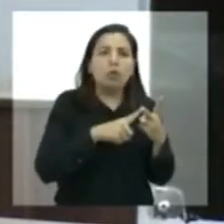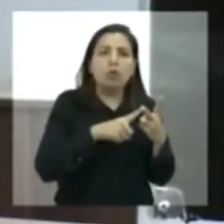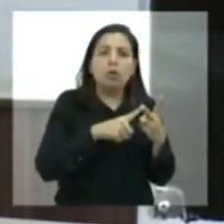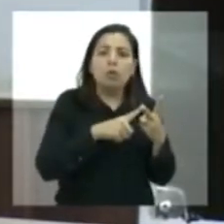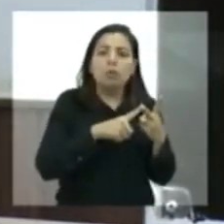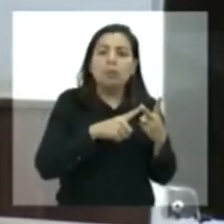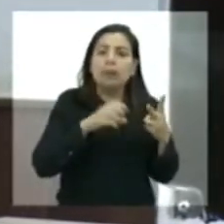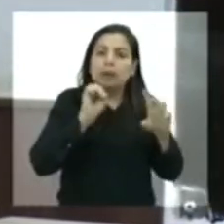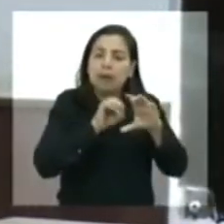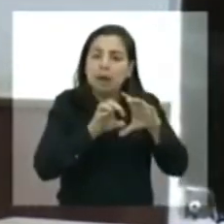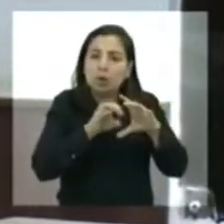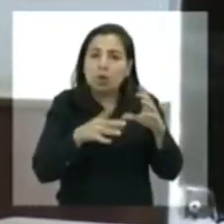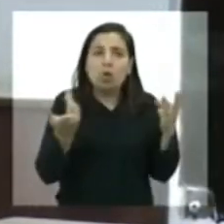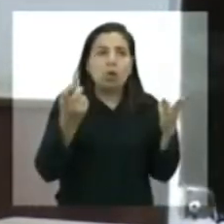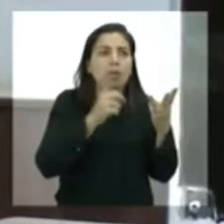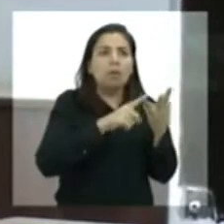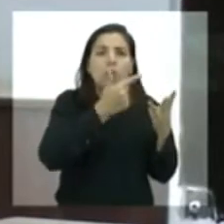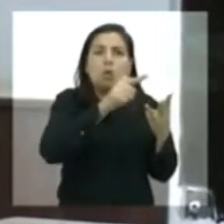foi barrada.